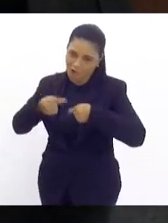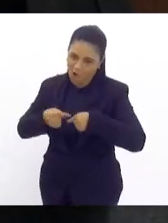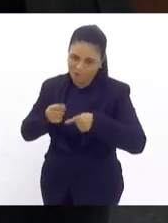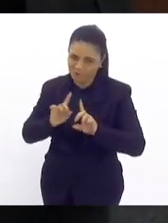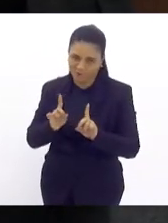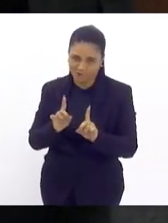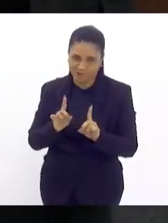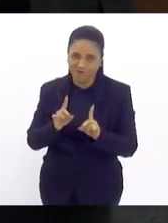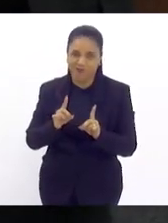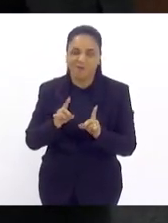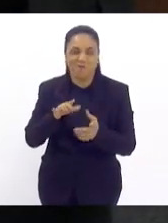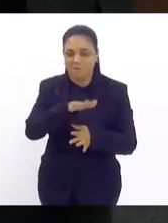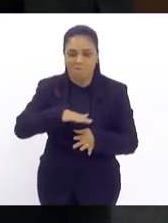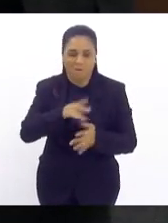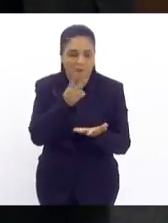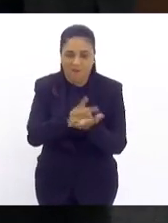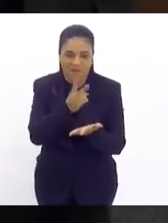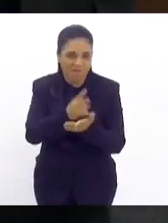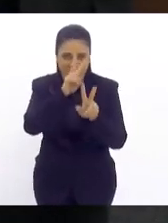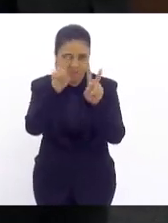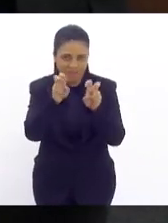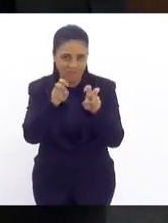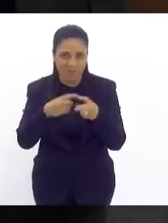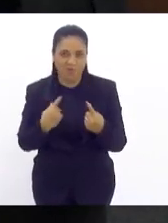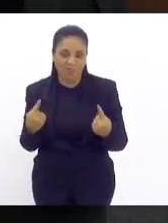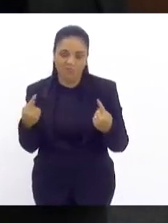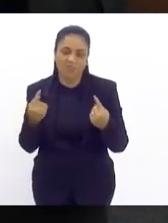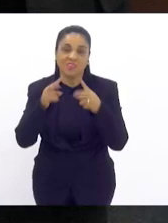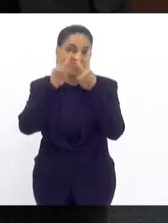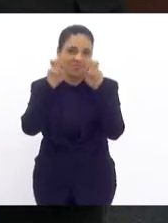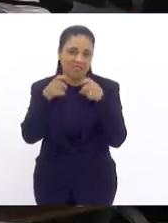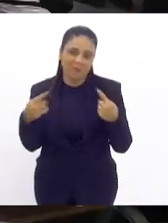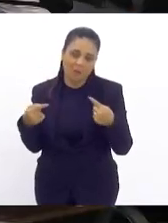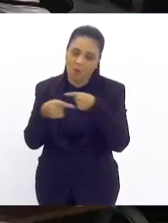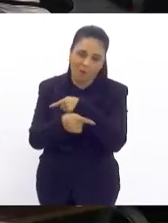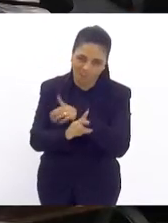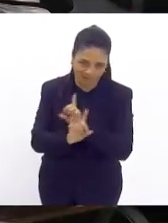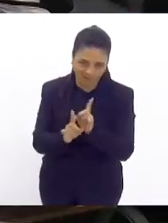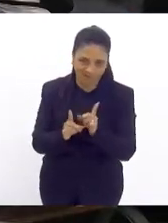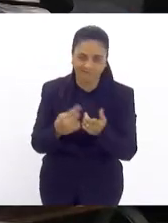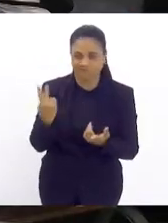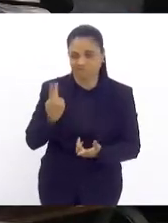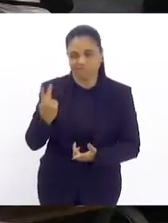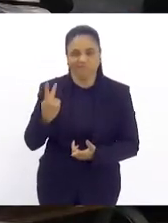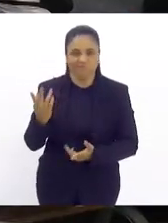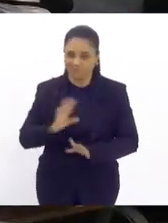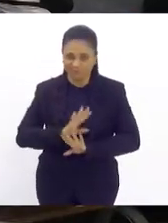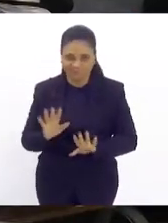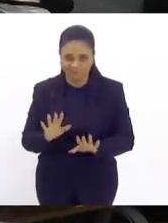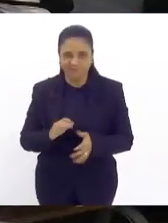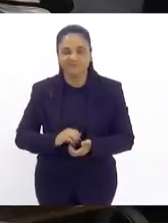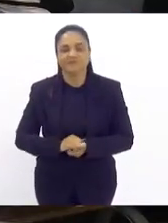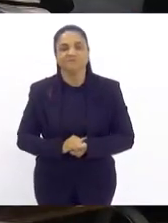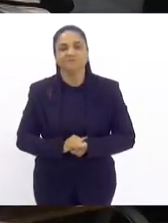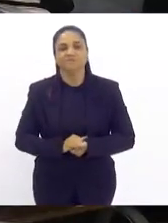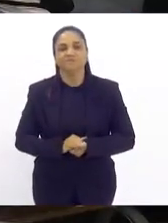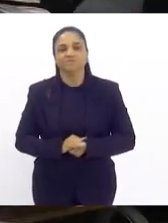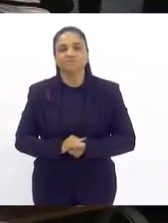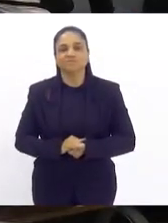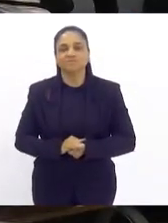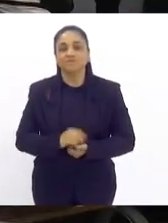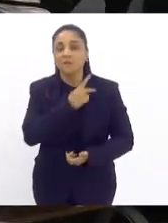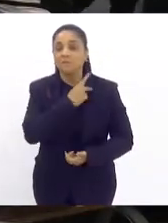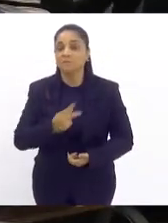correr na mesma área nem vai ter nenhum tema convergente entre nós dois depois Presidente Flávio Serafim